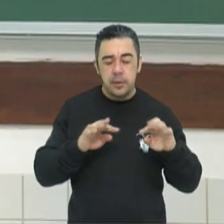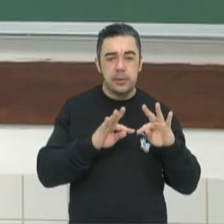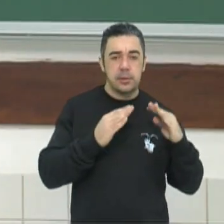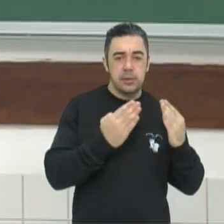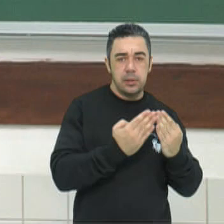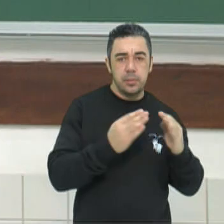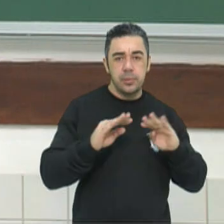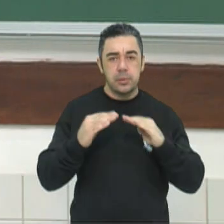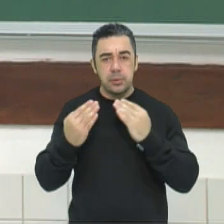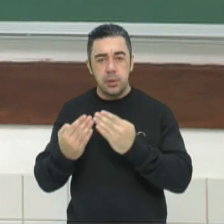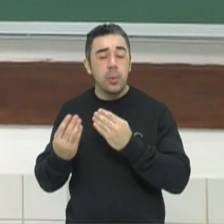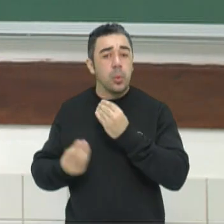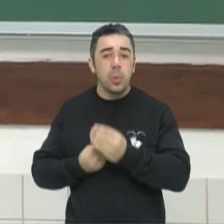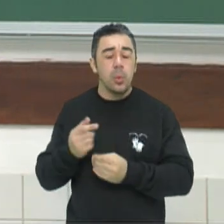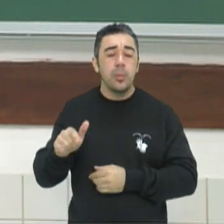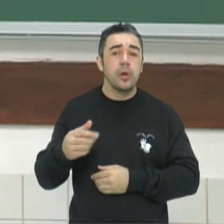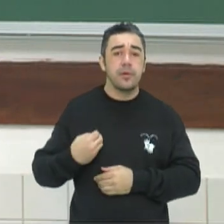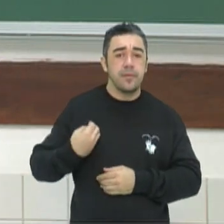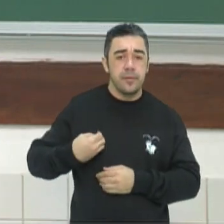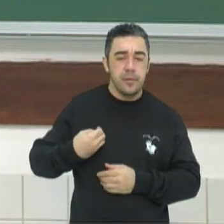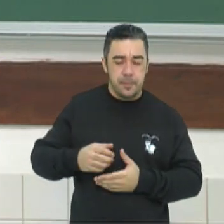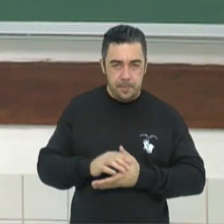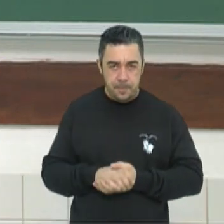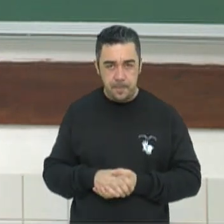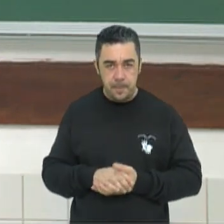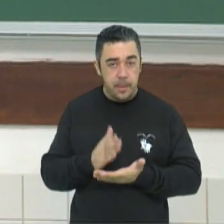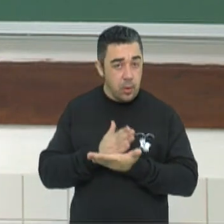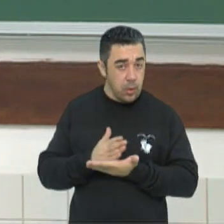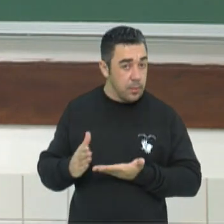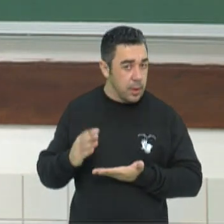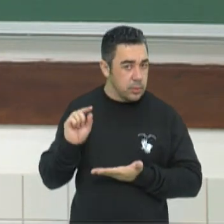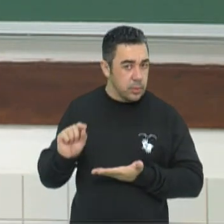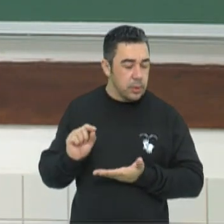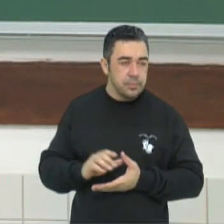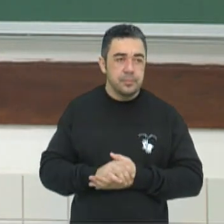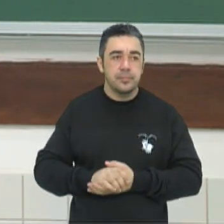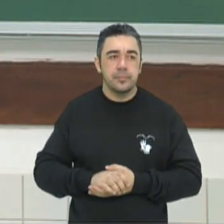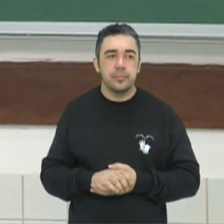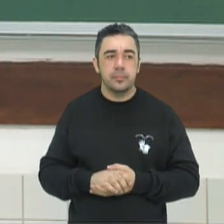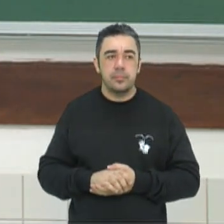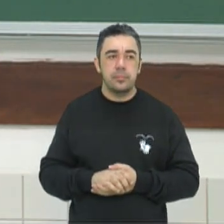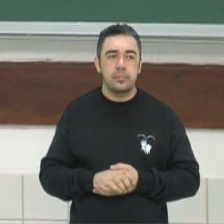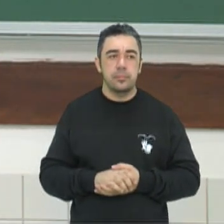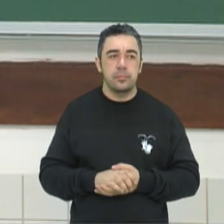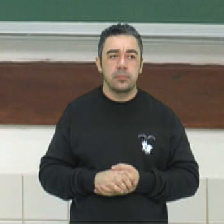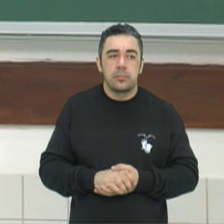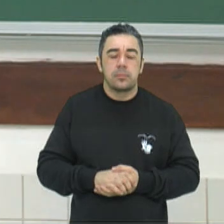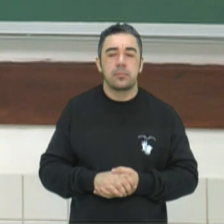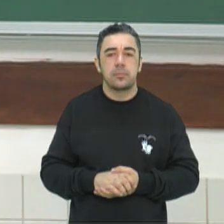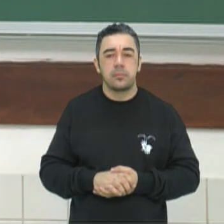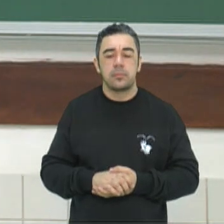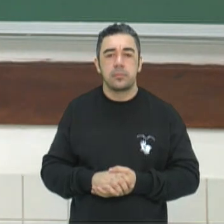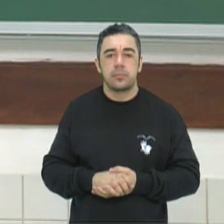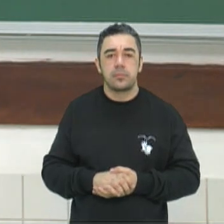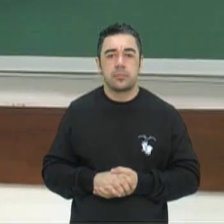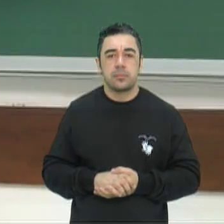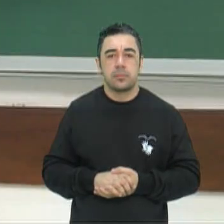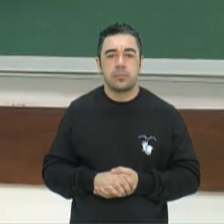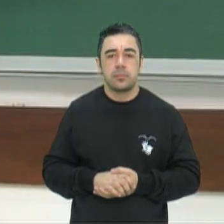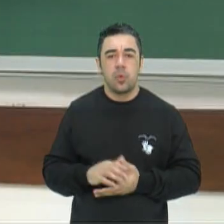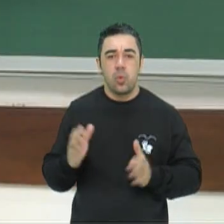atividades econômicas, o que elas faziam. Vamos começar, gente, aqui